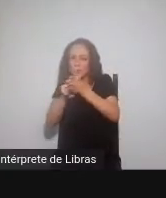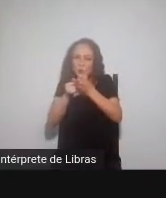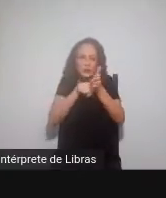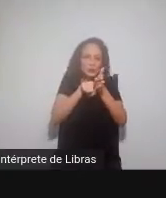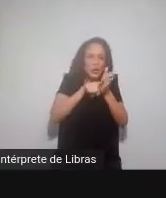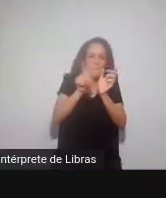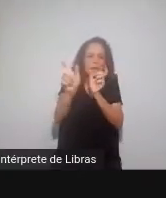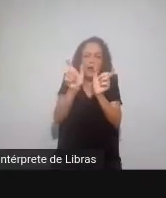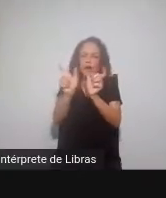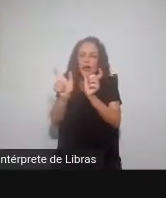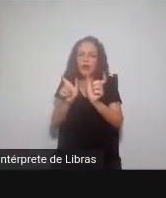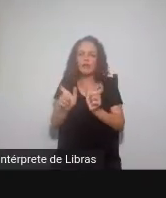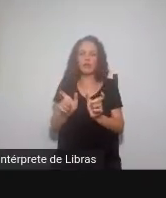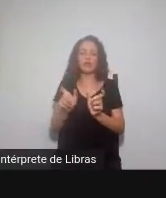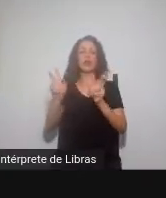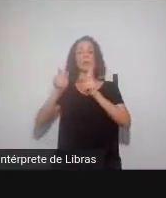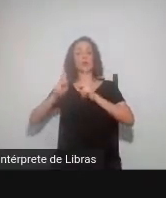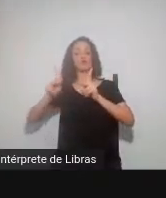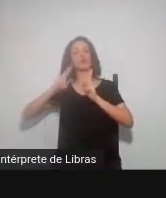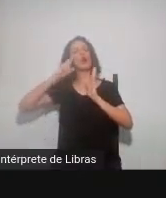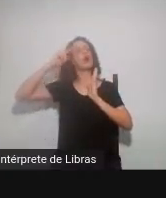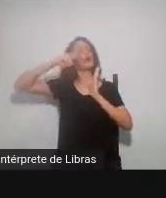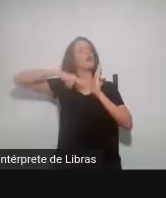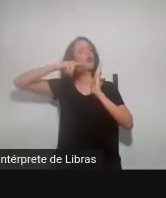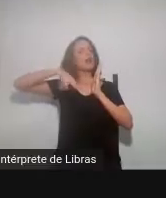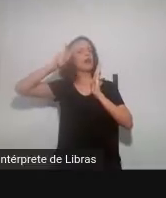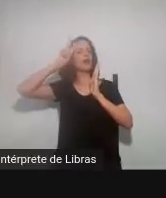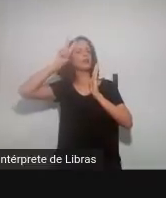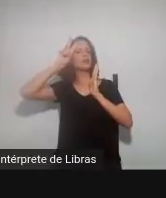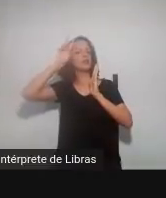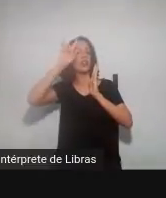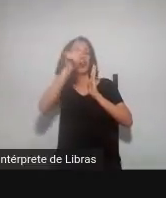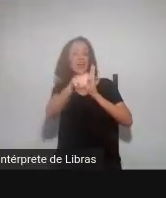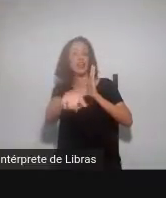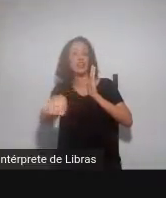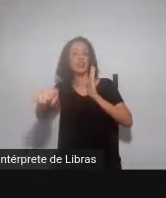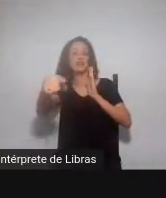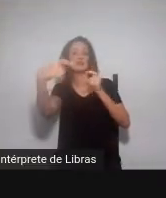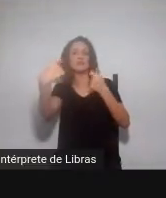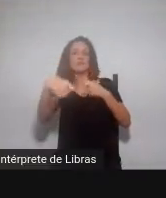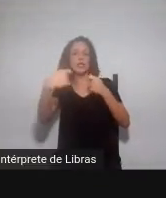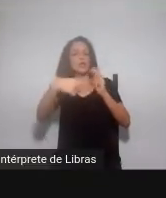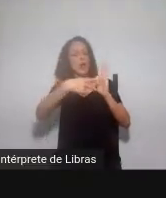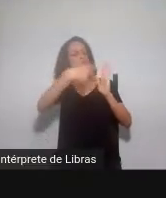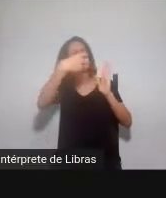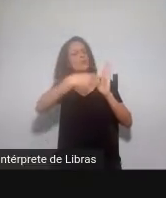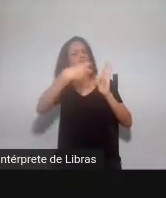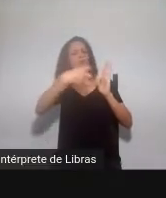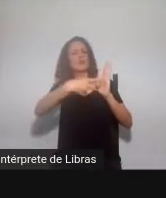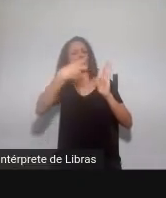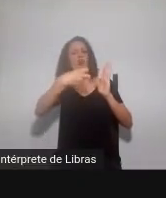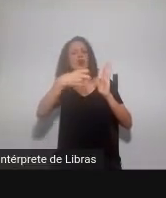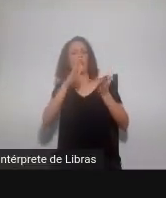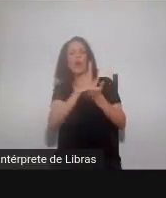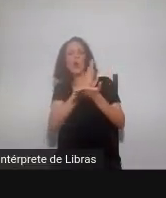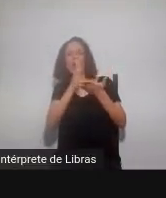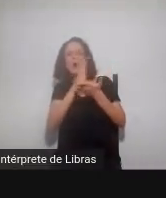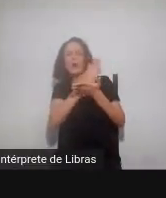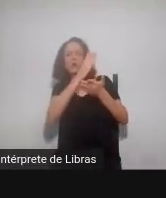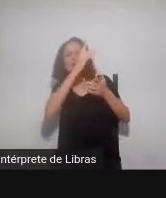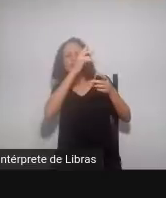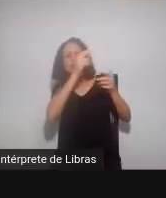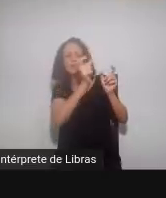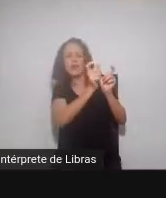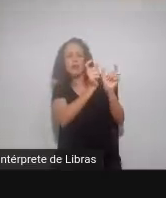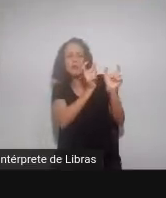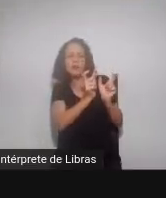as crianças vão tentando identificar elementos que ajudam a entender como que foi a